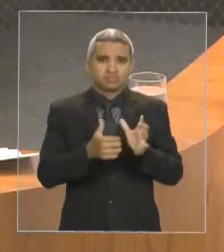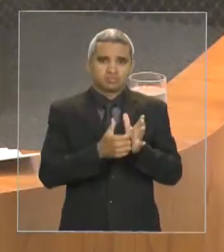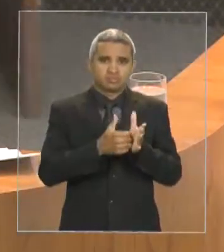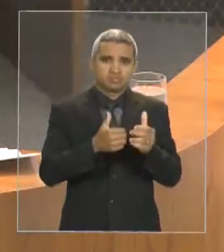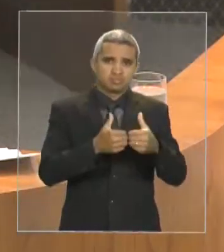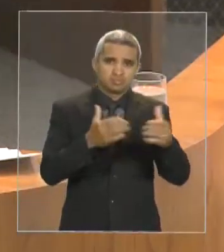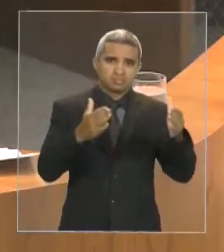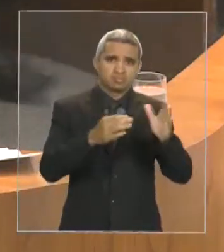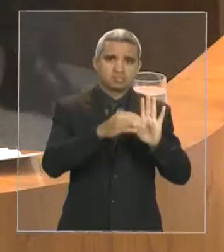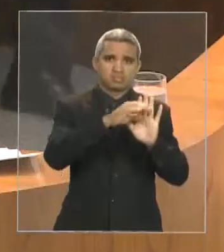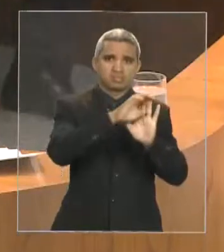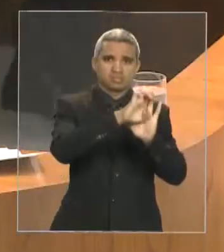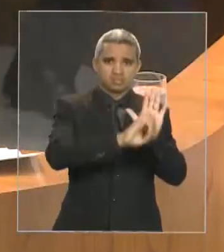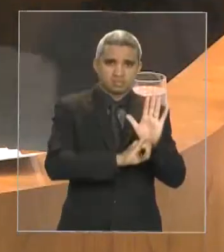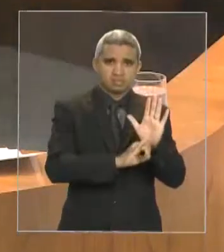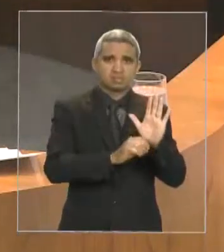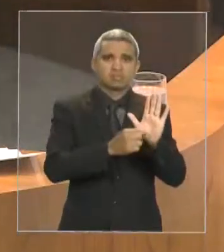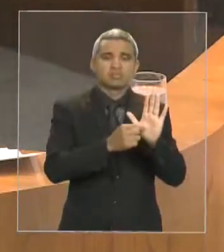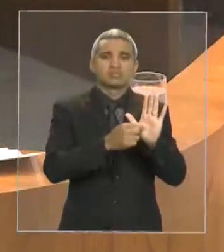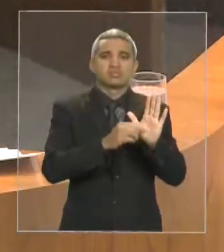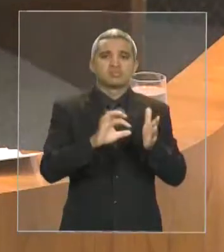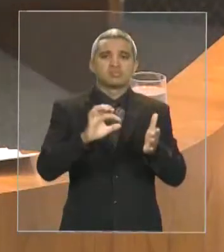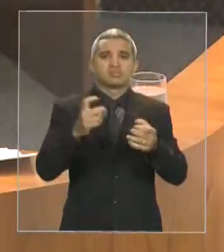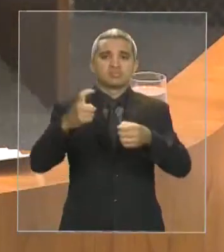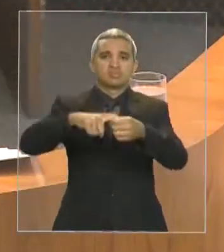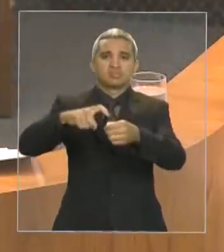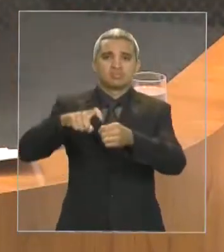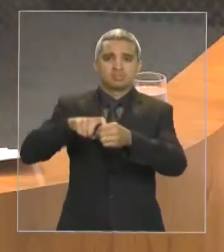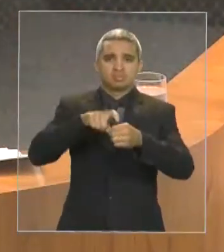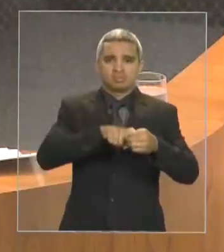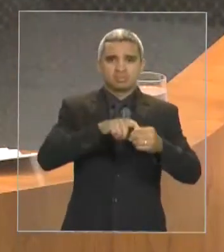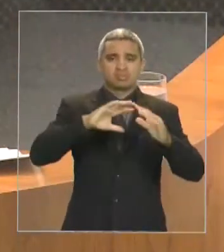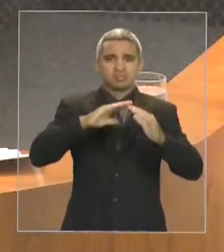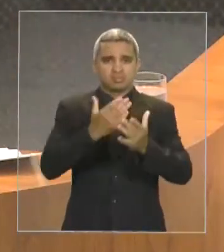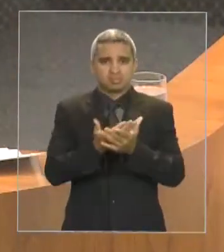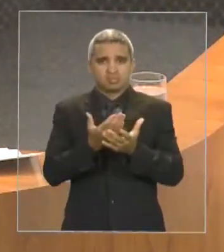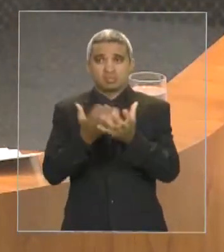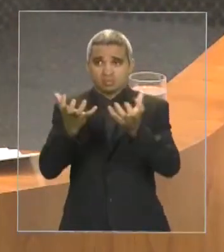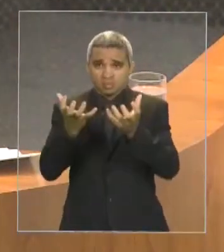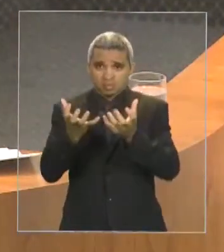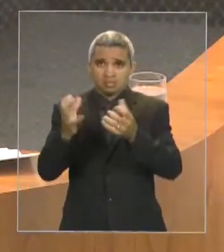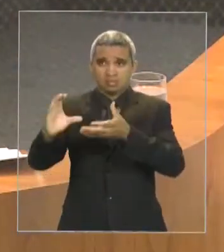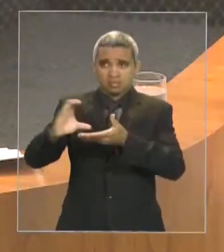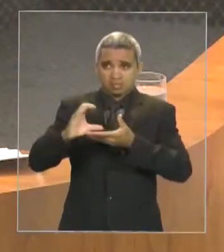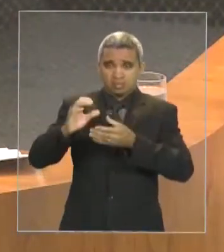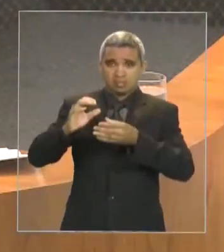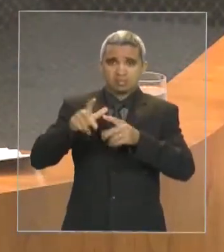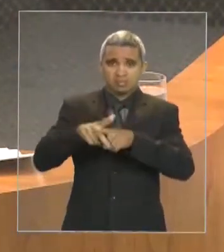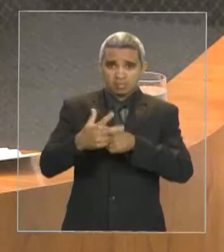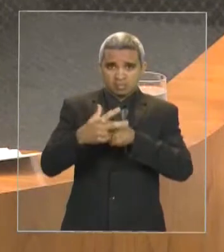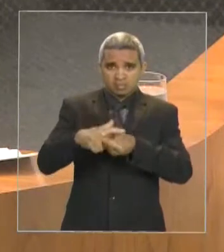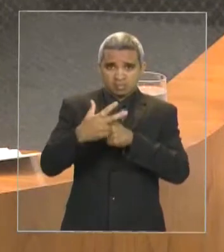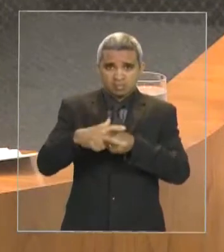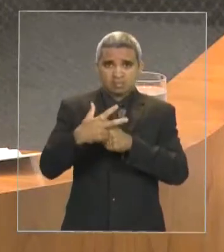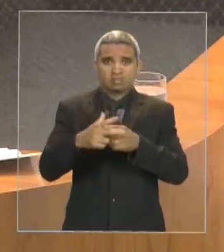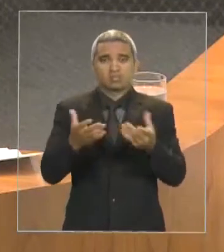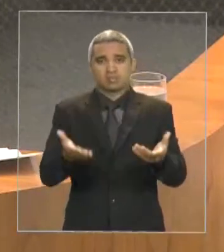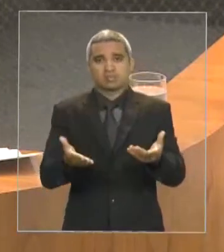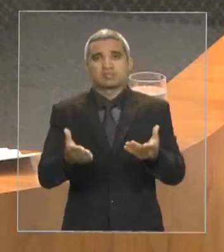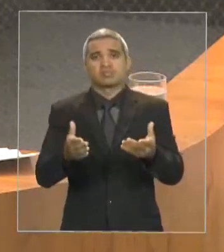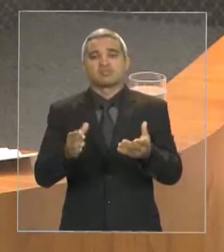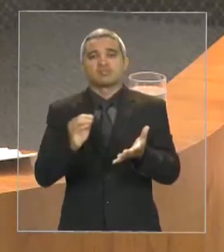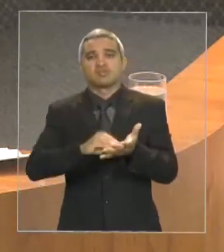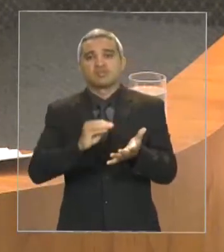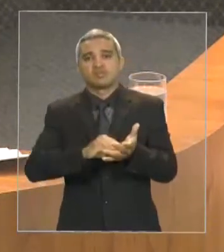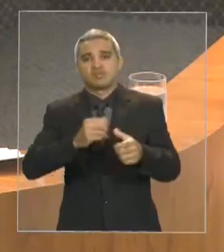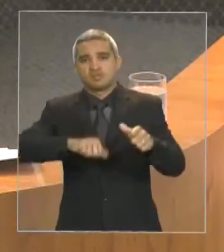do programa. Isso eu faço referência ao programa Escola Digna. Esse processo está em fase de análise de proposta e conta com uma